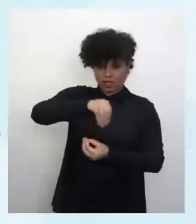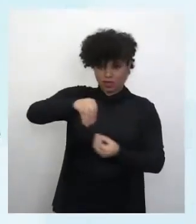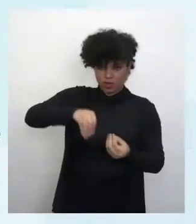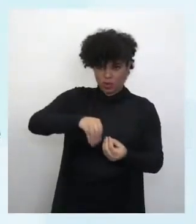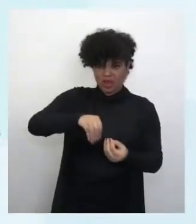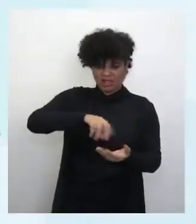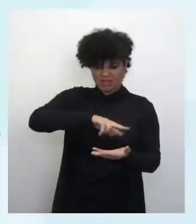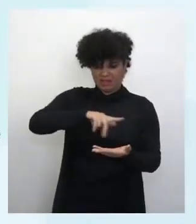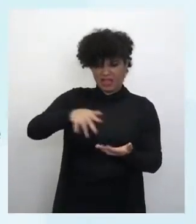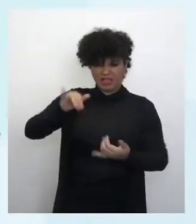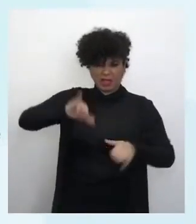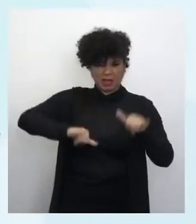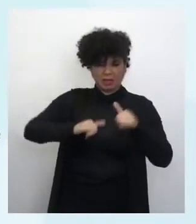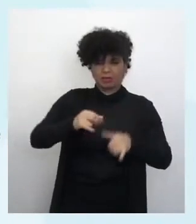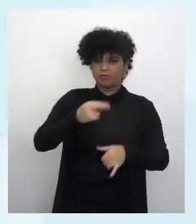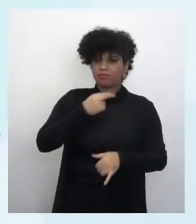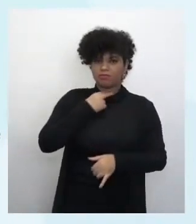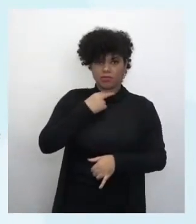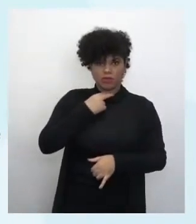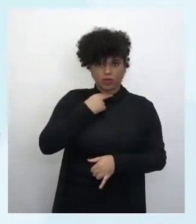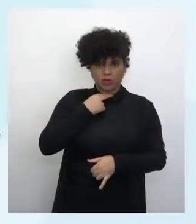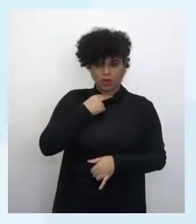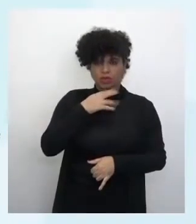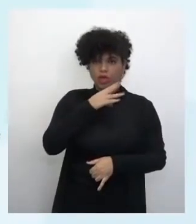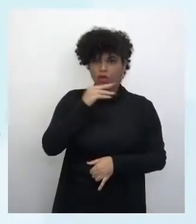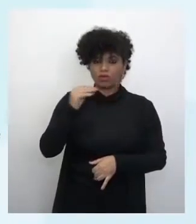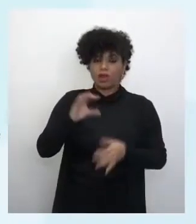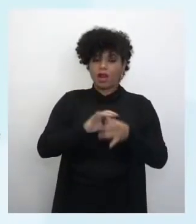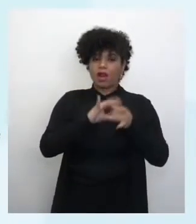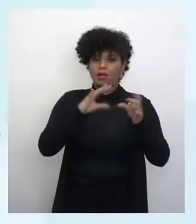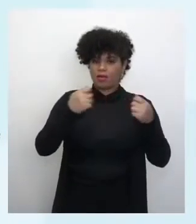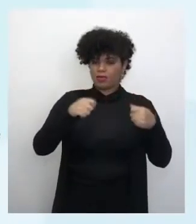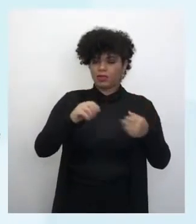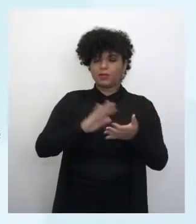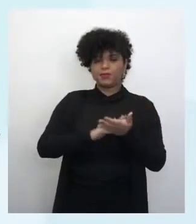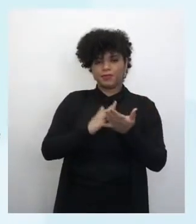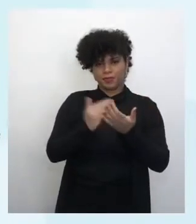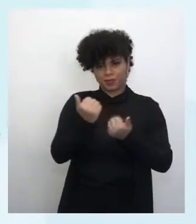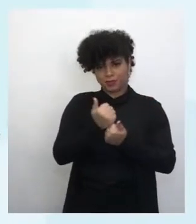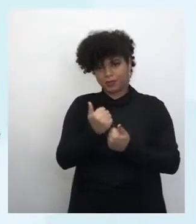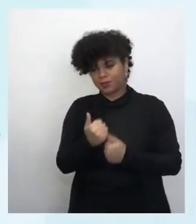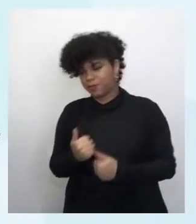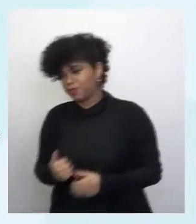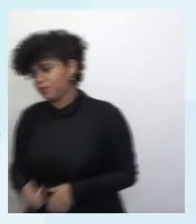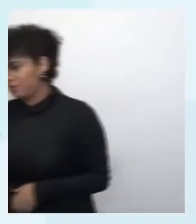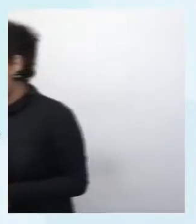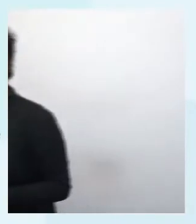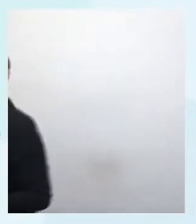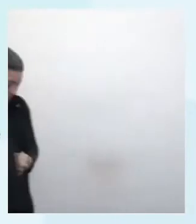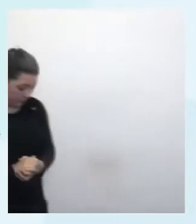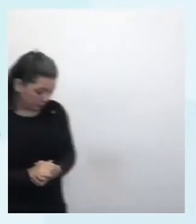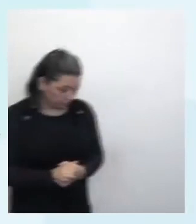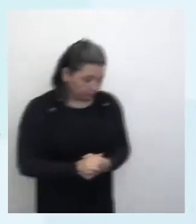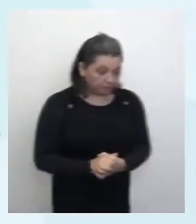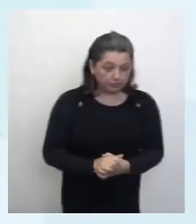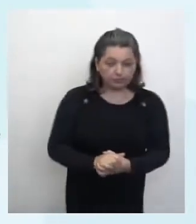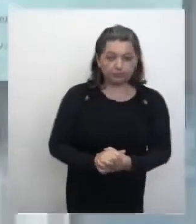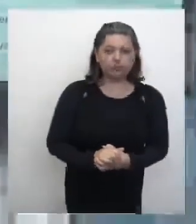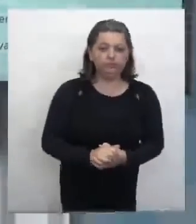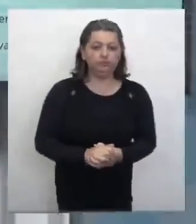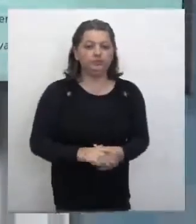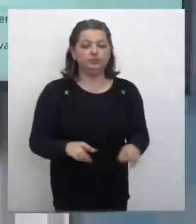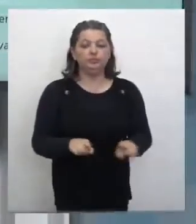sem autorização do professor, ou do adulto, ou de alguém que entenda desses reagentes, porque dependendo